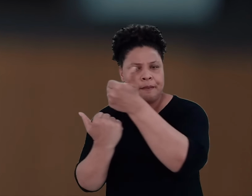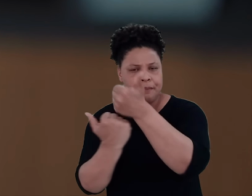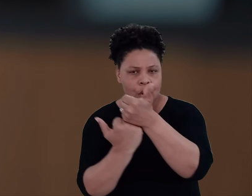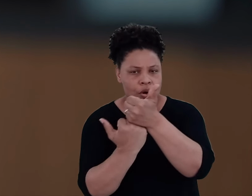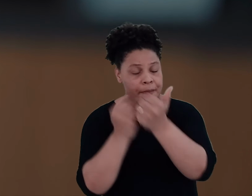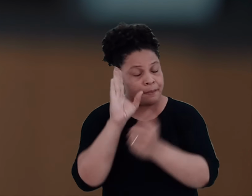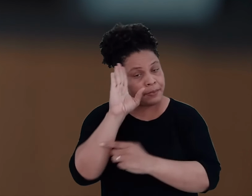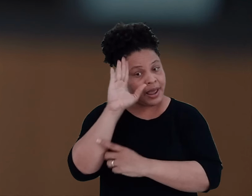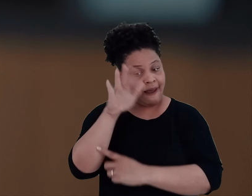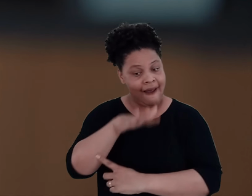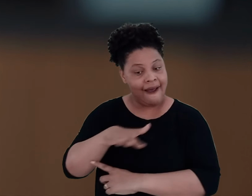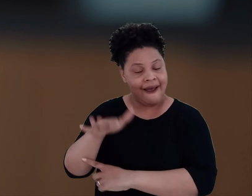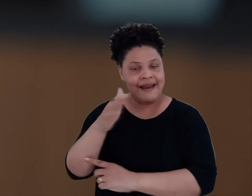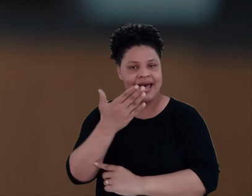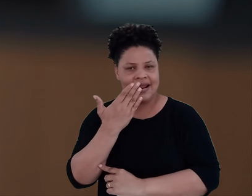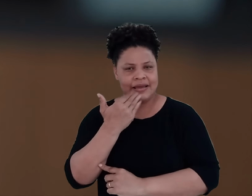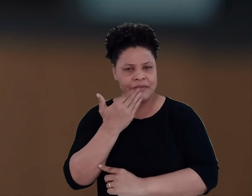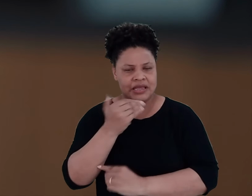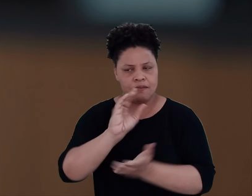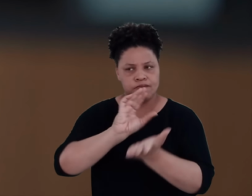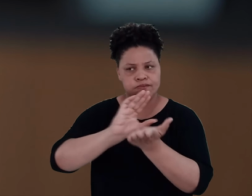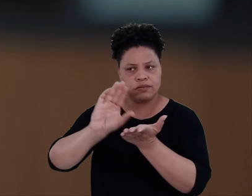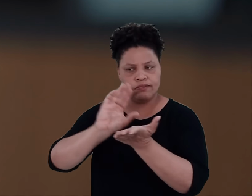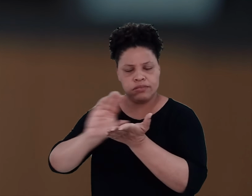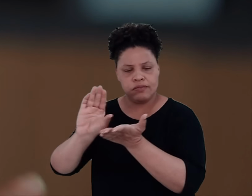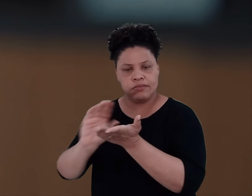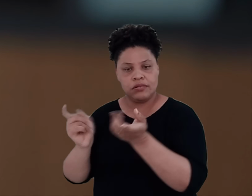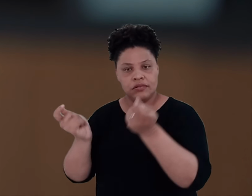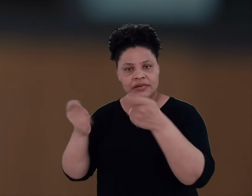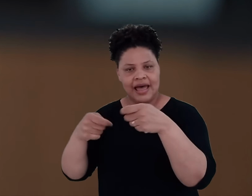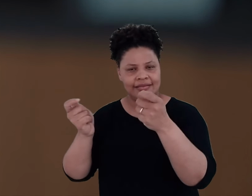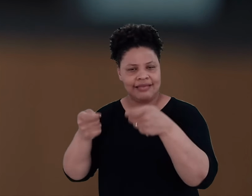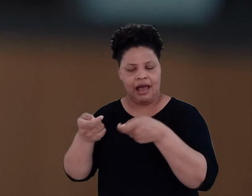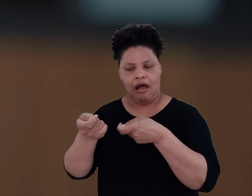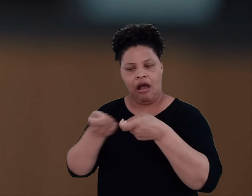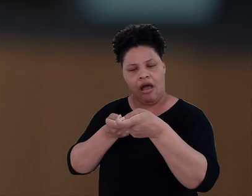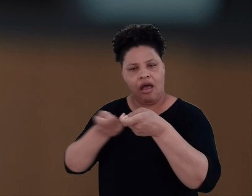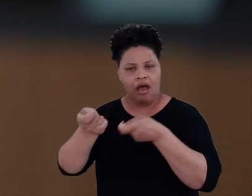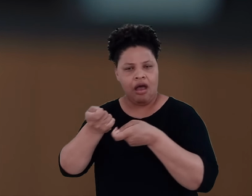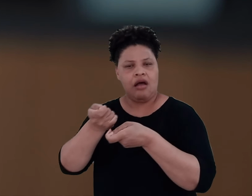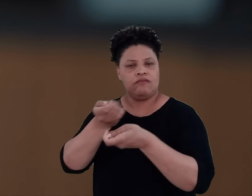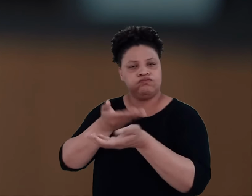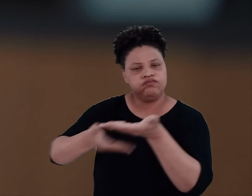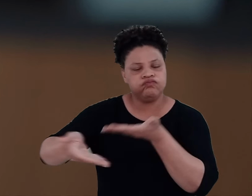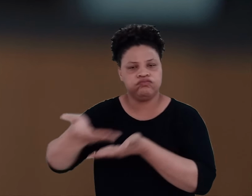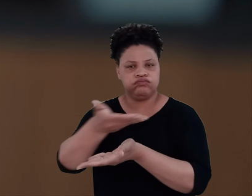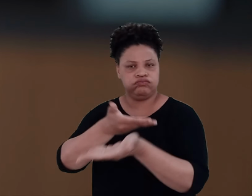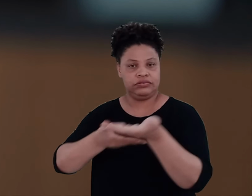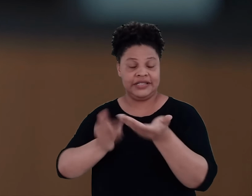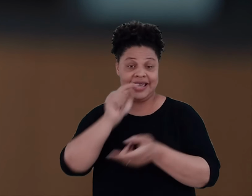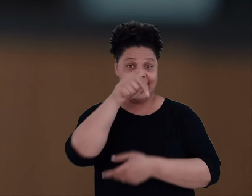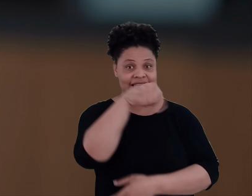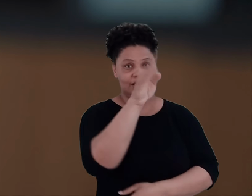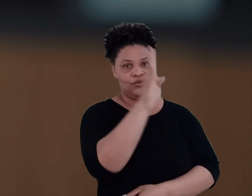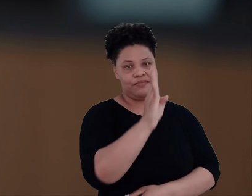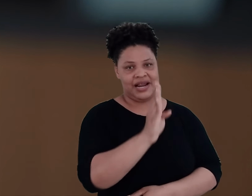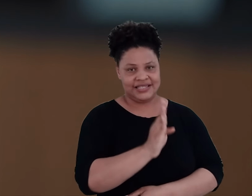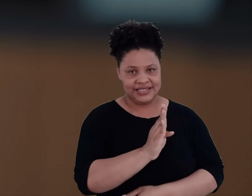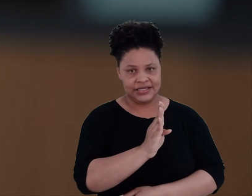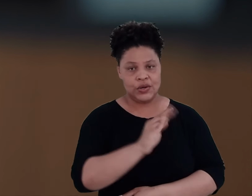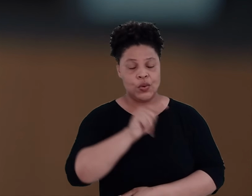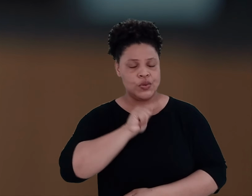possibilitando que eles recebam investimentos e tornem financeiramente viável sua manutenção. Esse é um ponto importante, pois no Brasil,